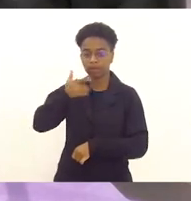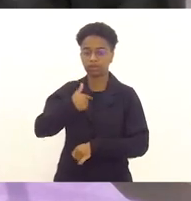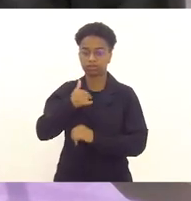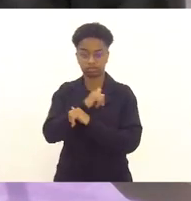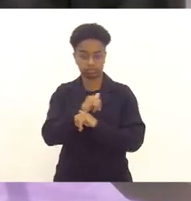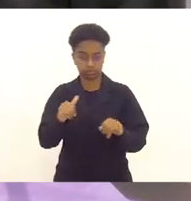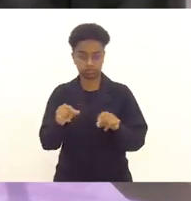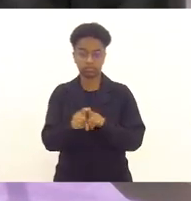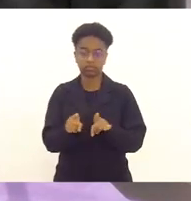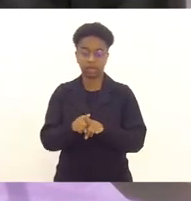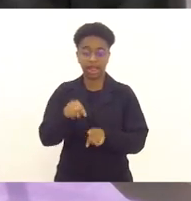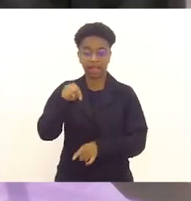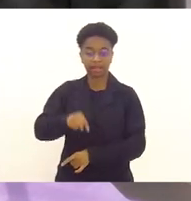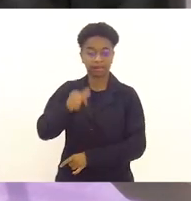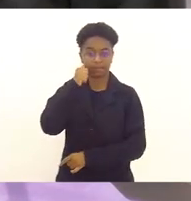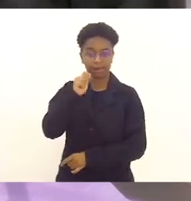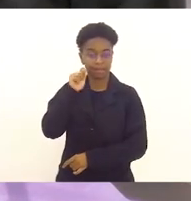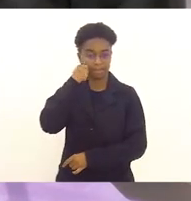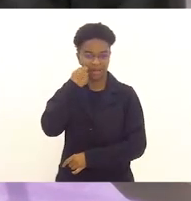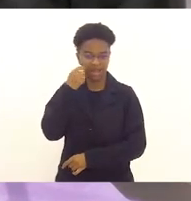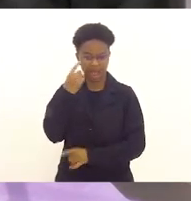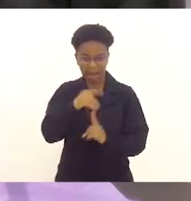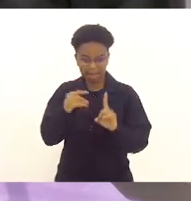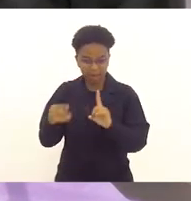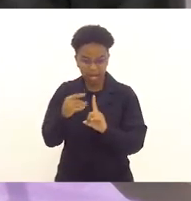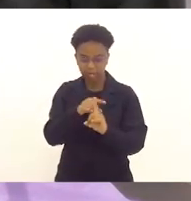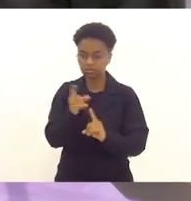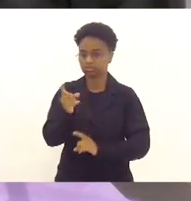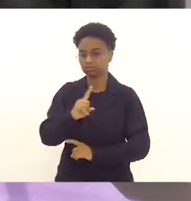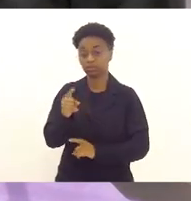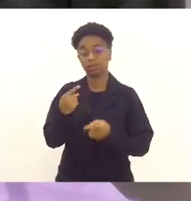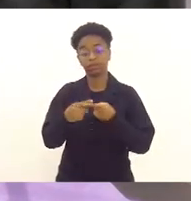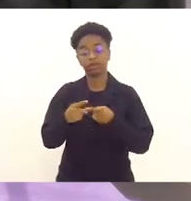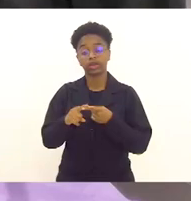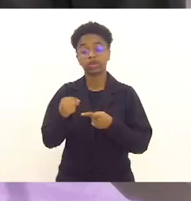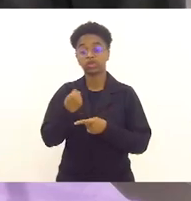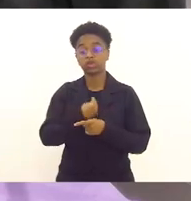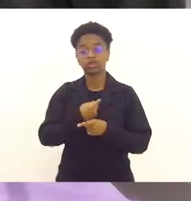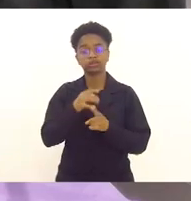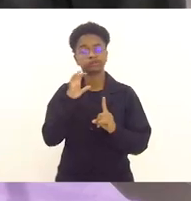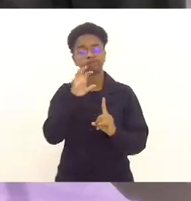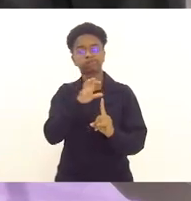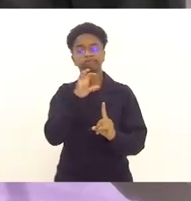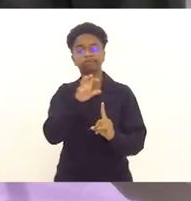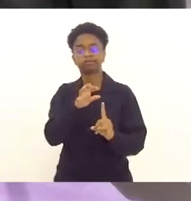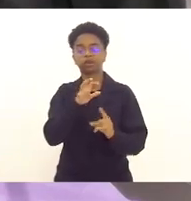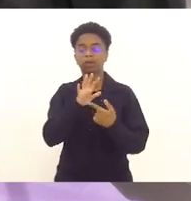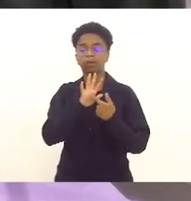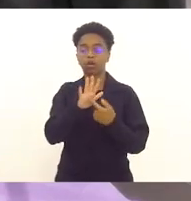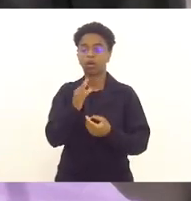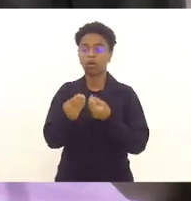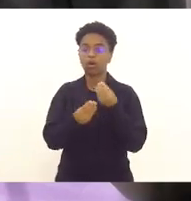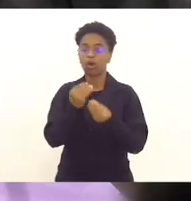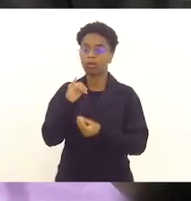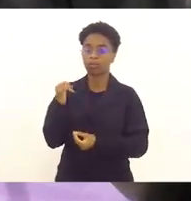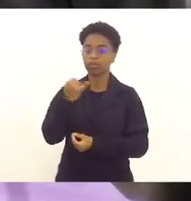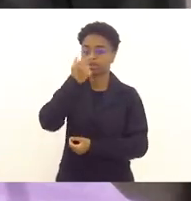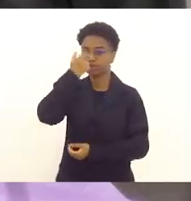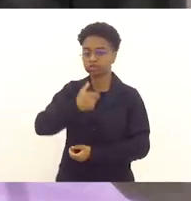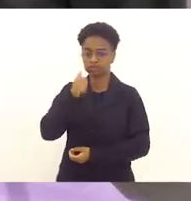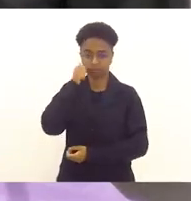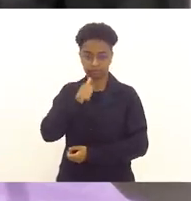aqui mulher preta aqui não apanha porque a gente começa a trabalhar na mente mostrando a importância de ser mulher